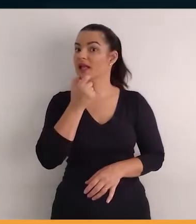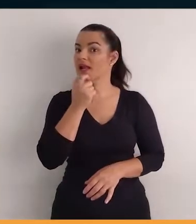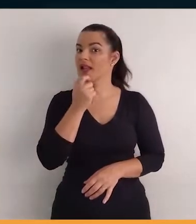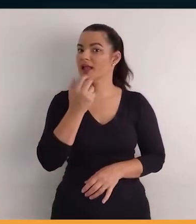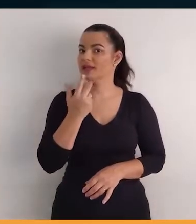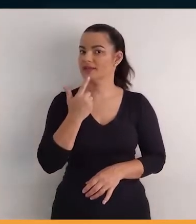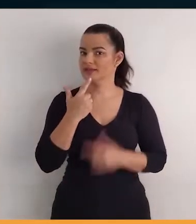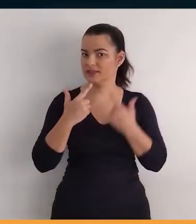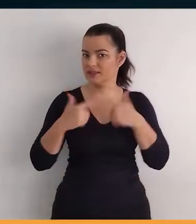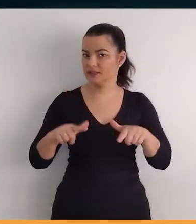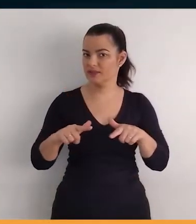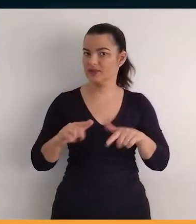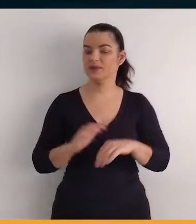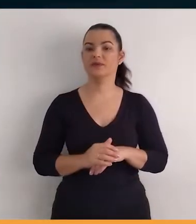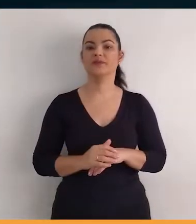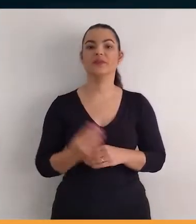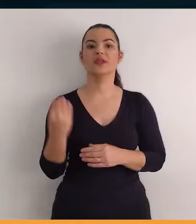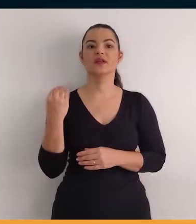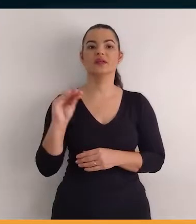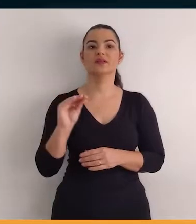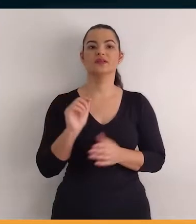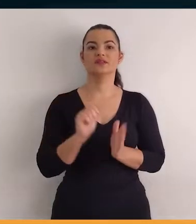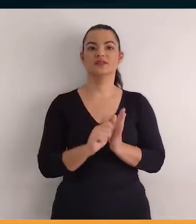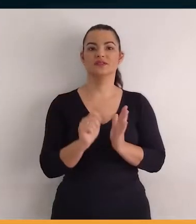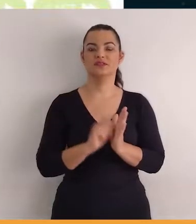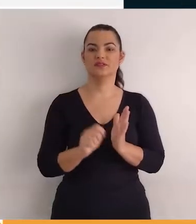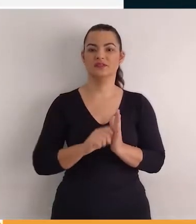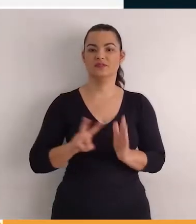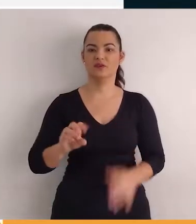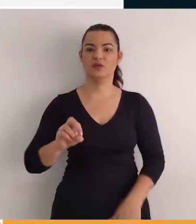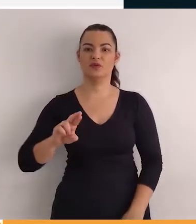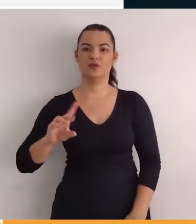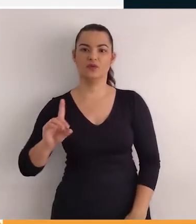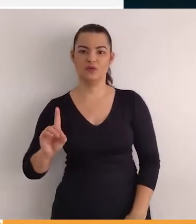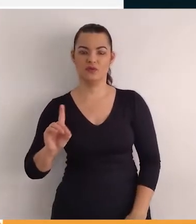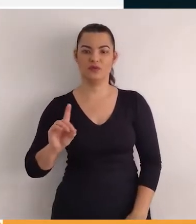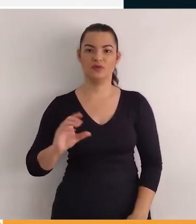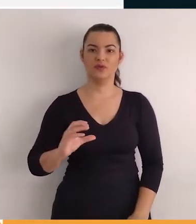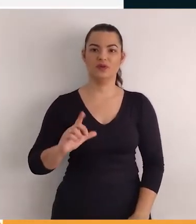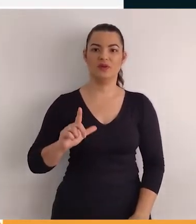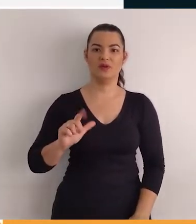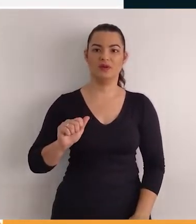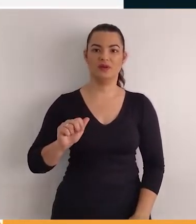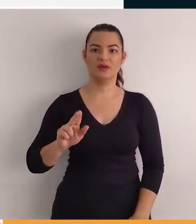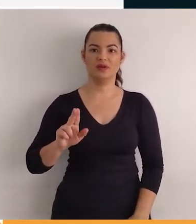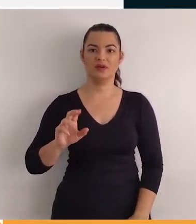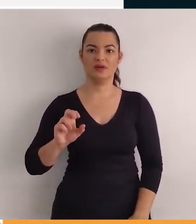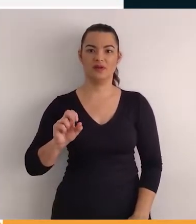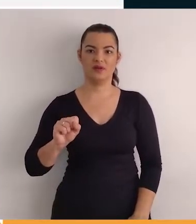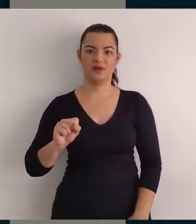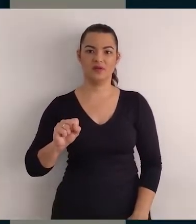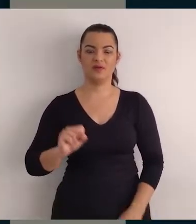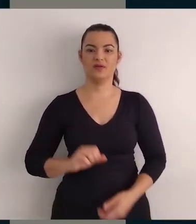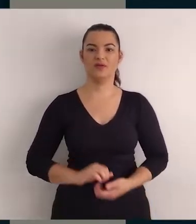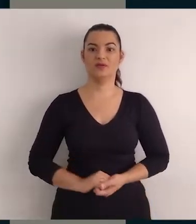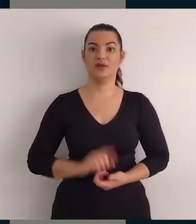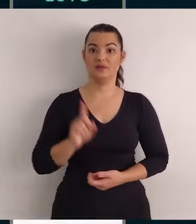Clouds, que significa nuvem de palavras. E aí você clica